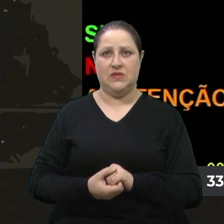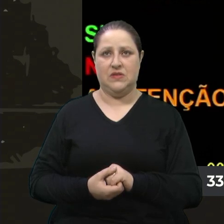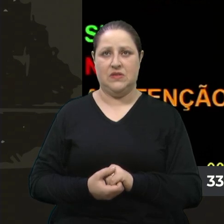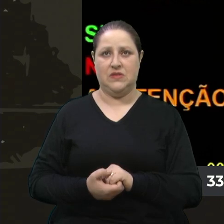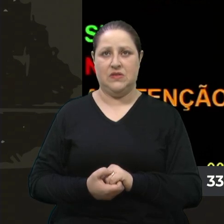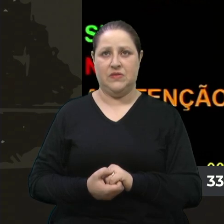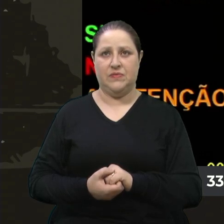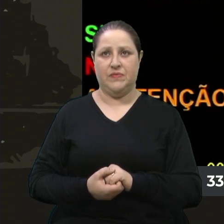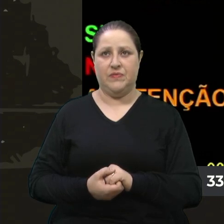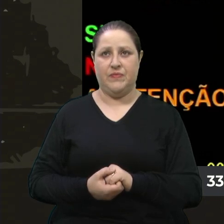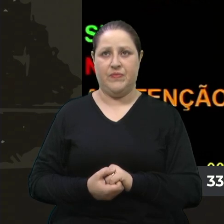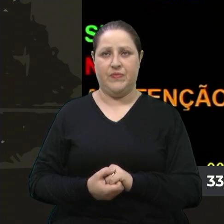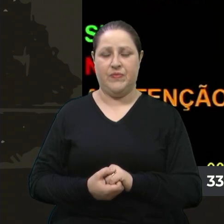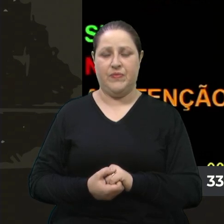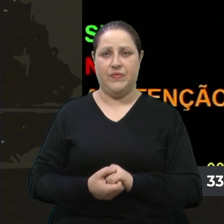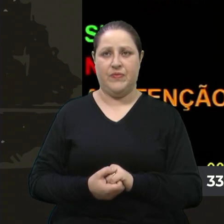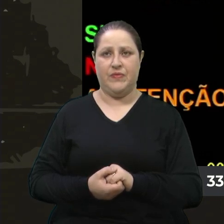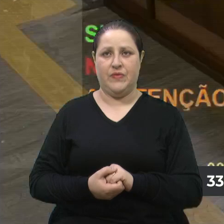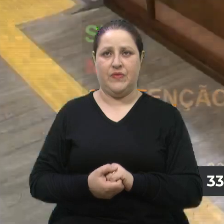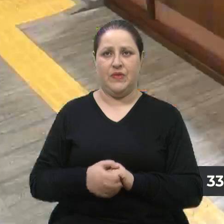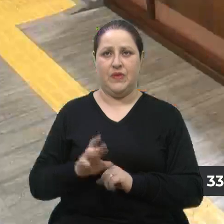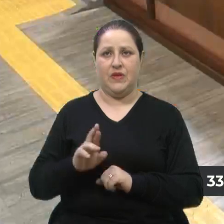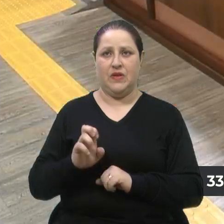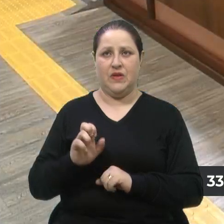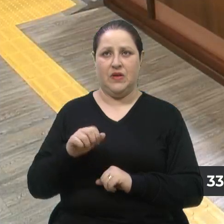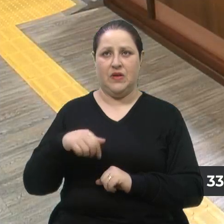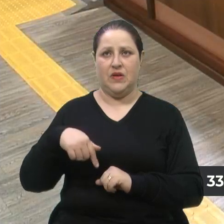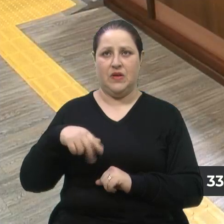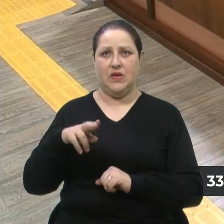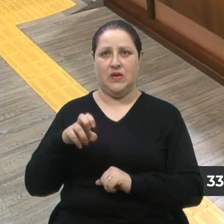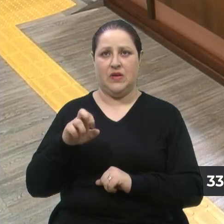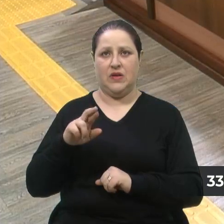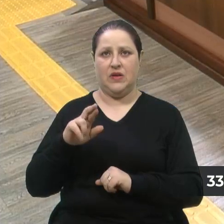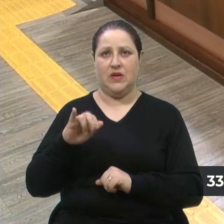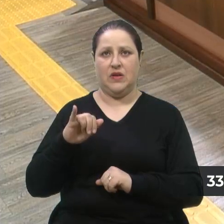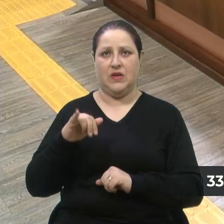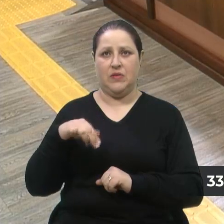O requerimento número 46/2023,